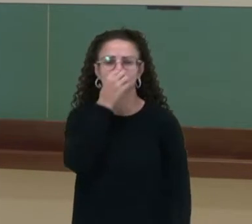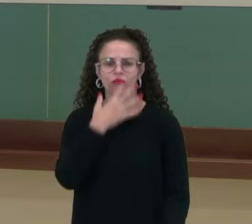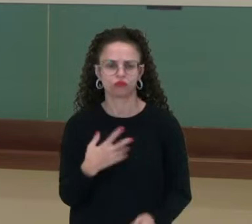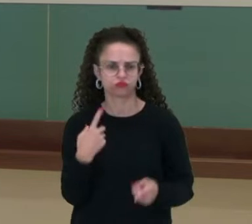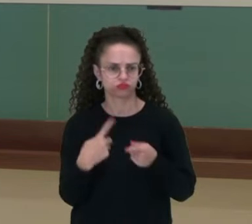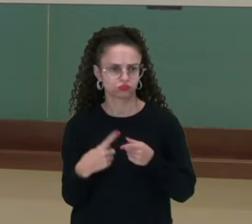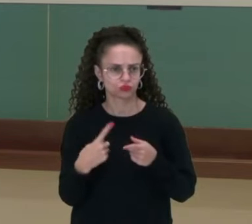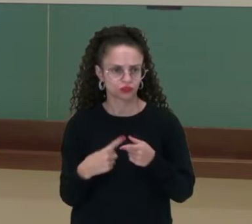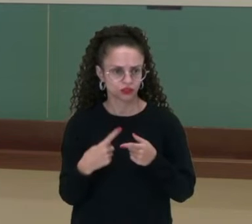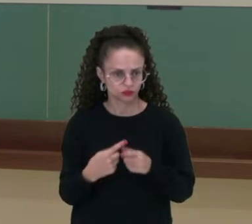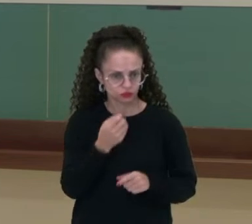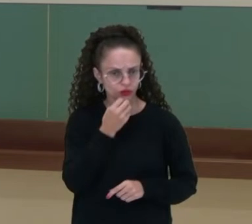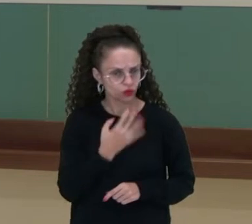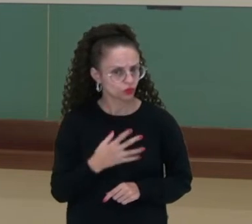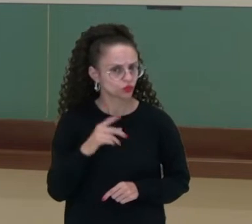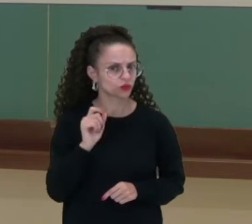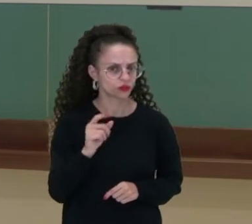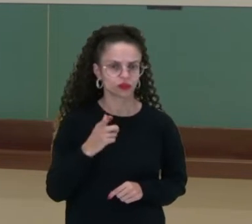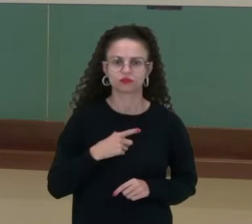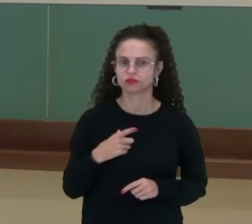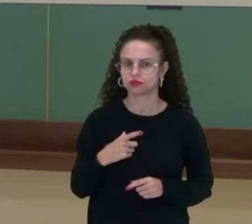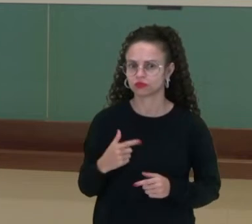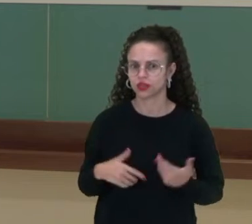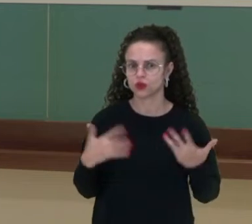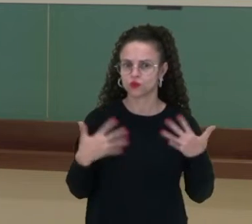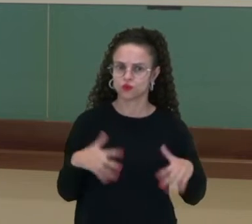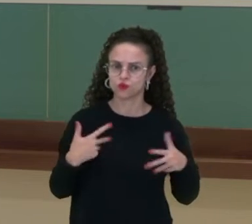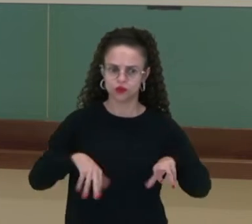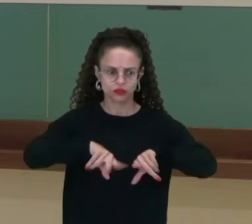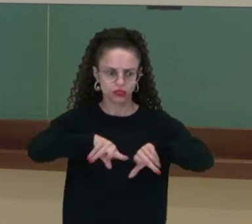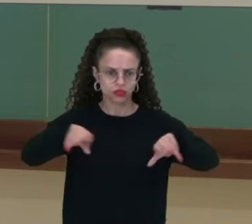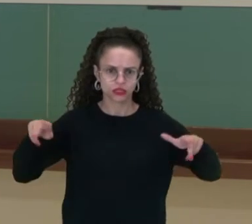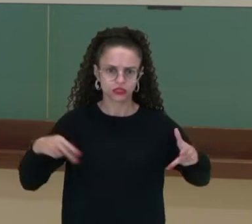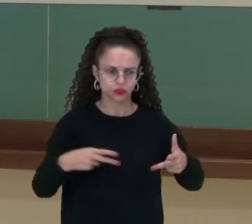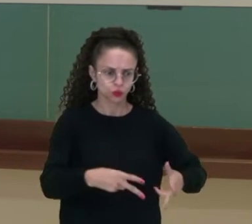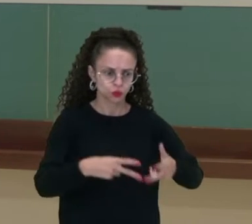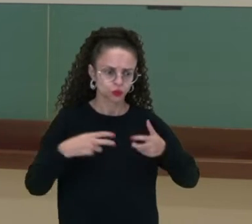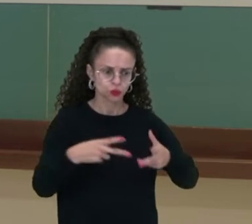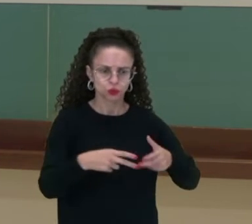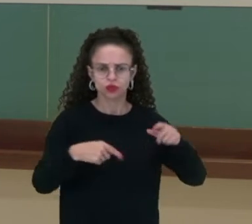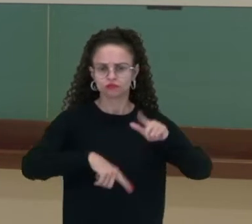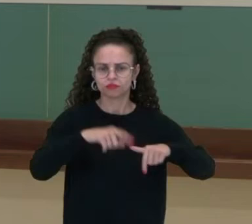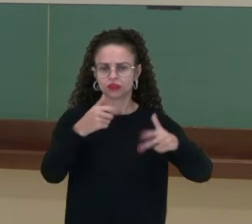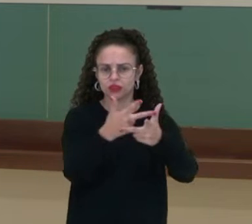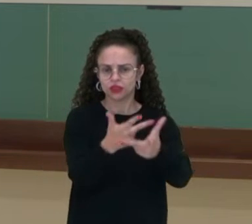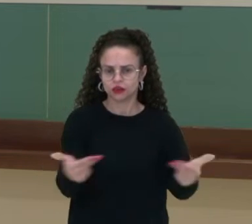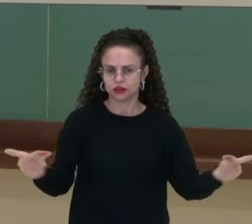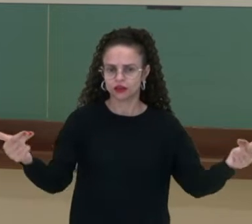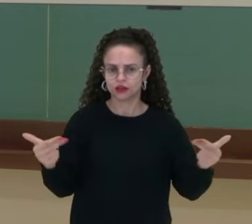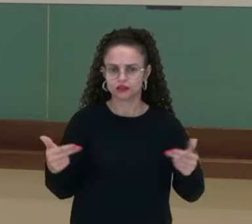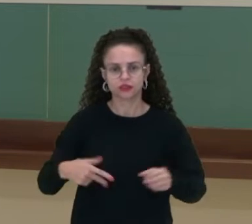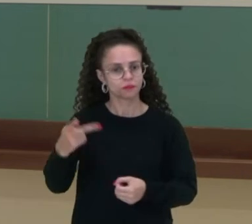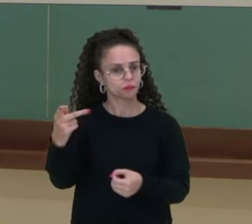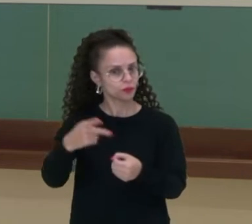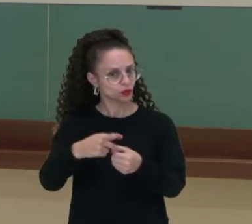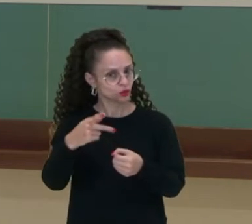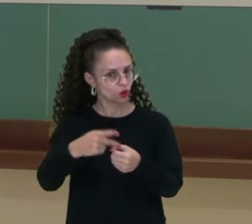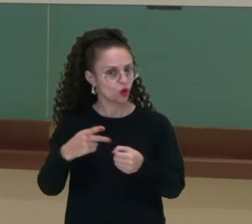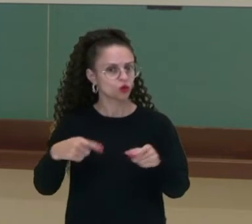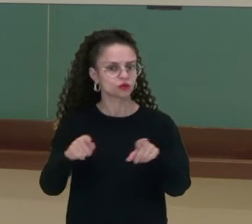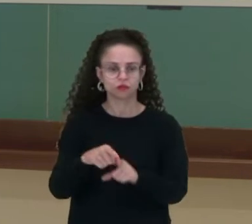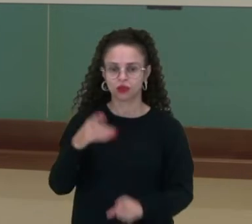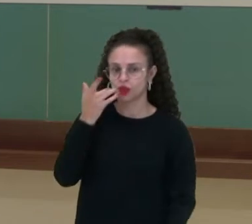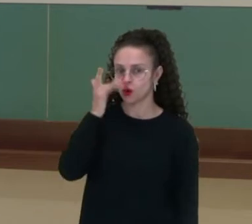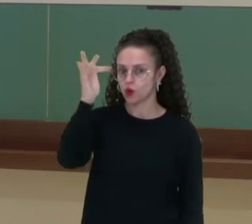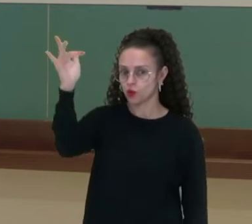É uma vantagem que nós temos muitos recursos minerais, né, dentro do nosso vasto território, desde petróleo até passando pelo